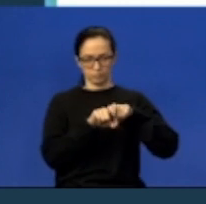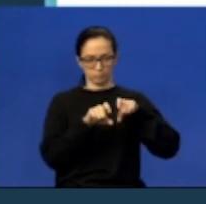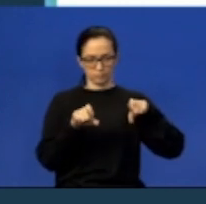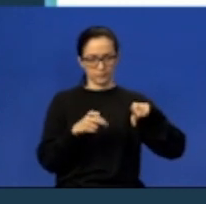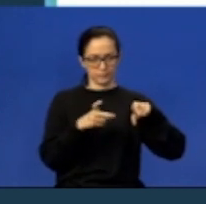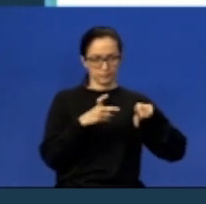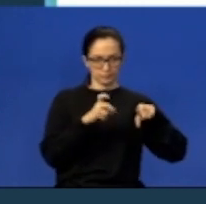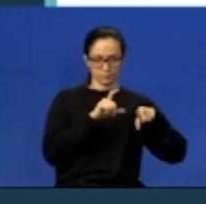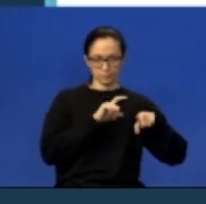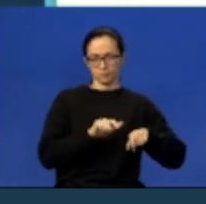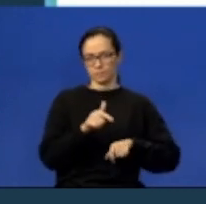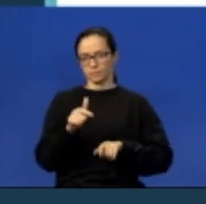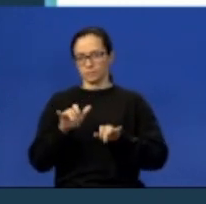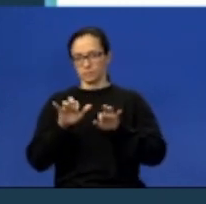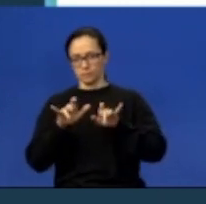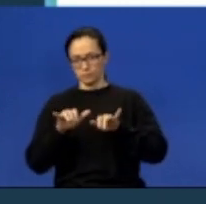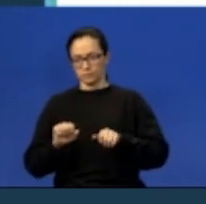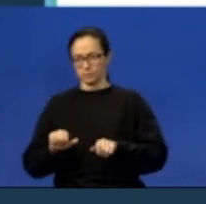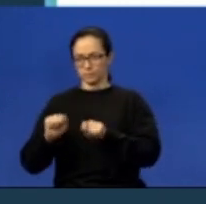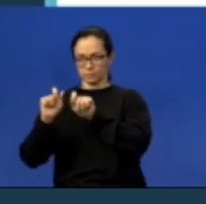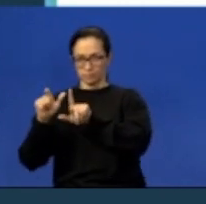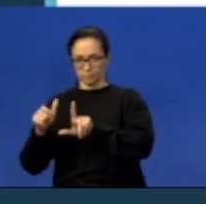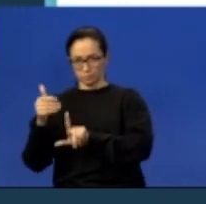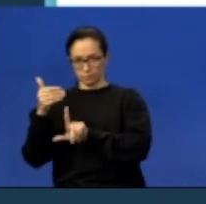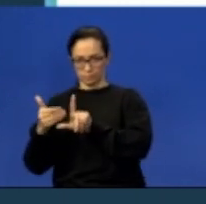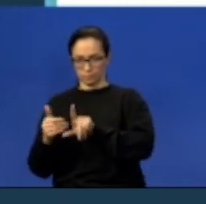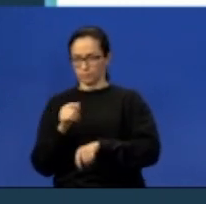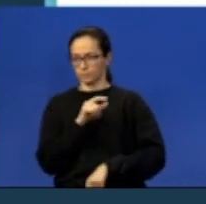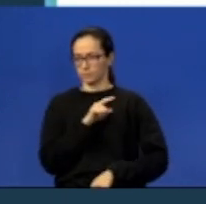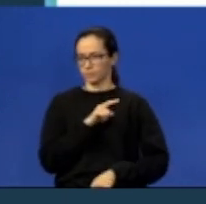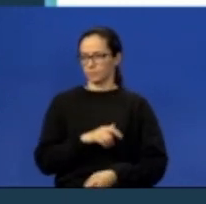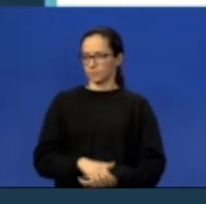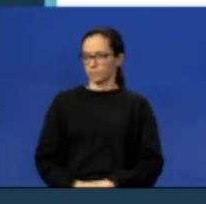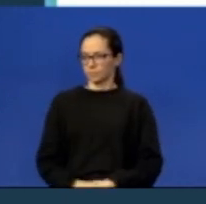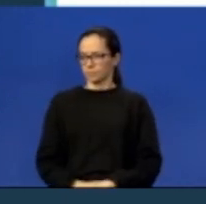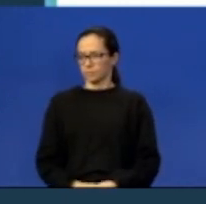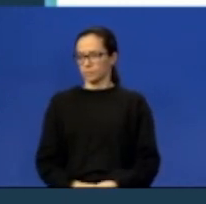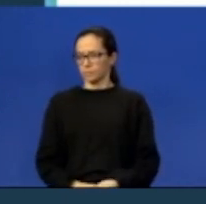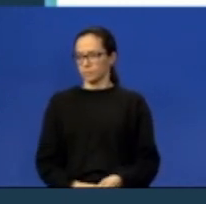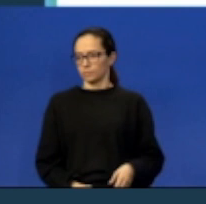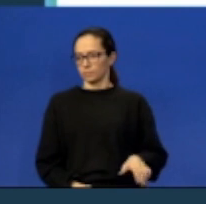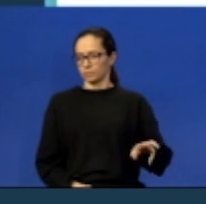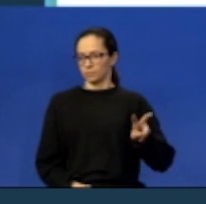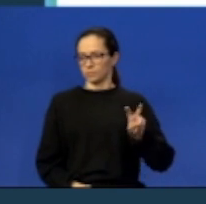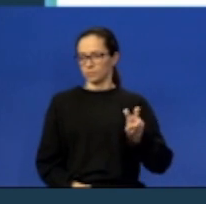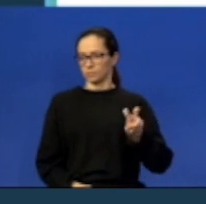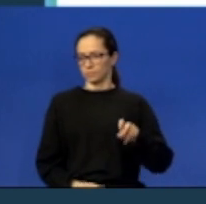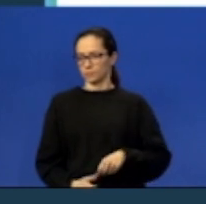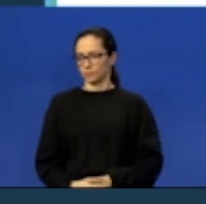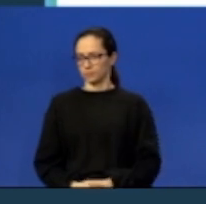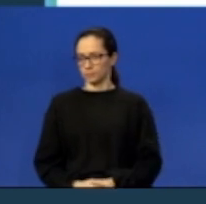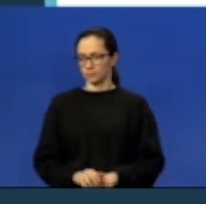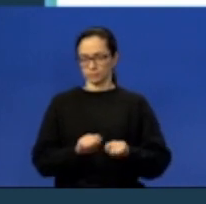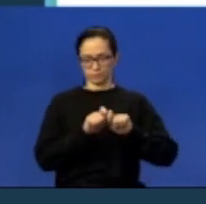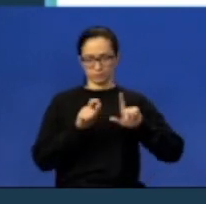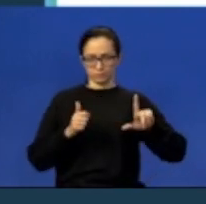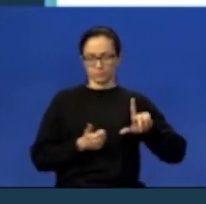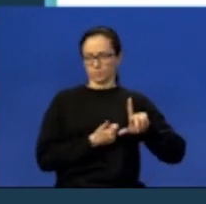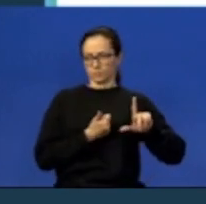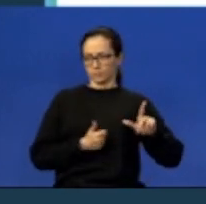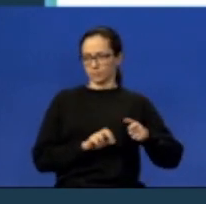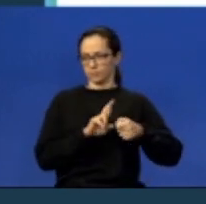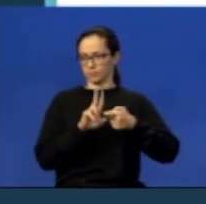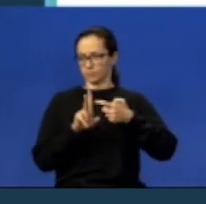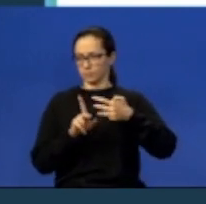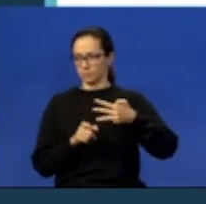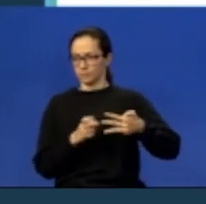detectores, unidade de computação e unidade de apresentação da imagem, monitor e câmeras multiformato. E o último item, a ultrassonografia, existem 3